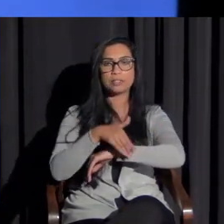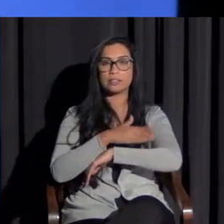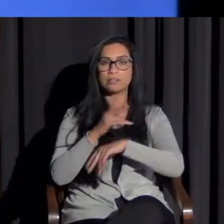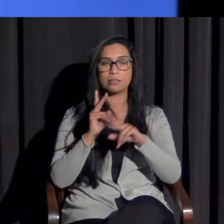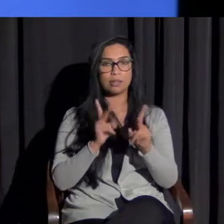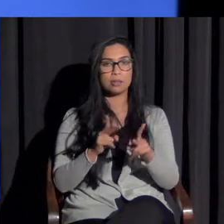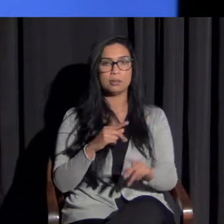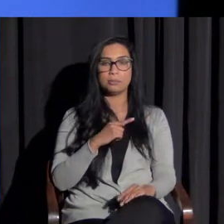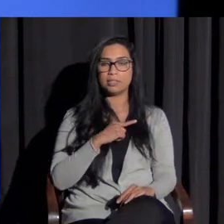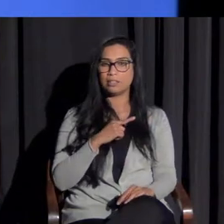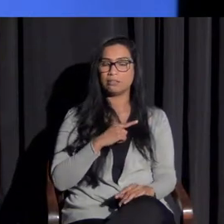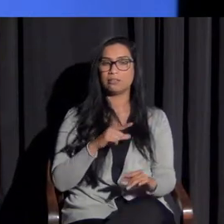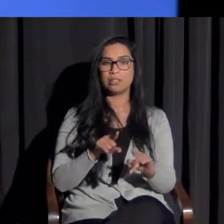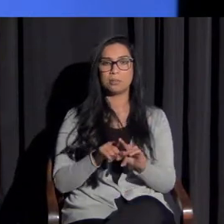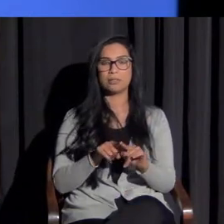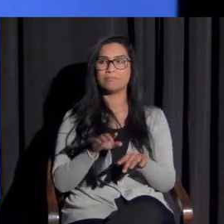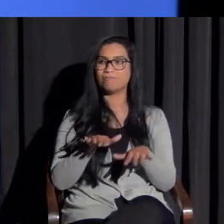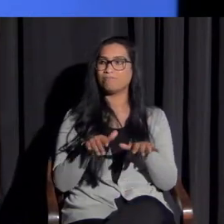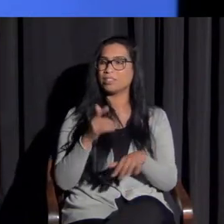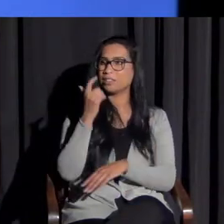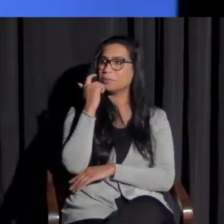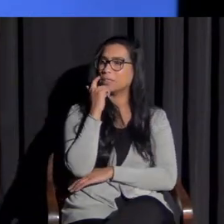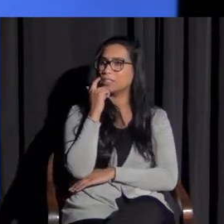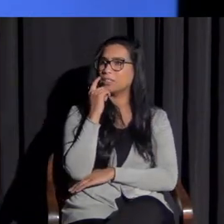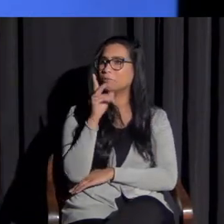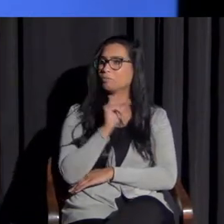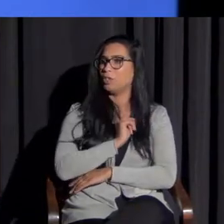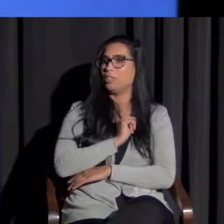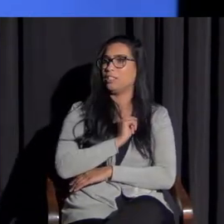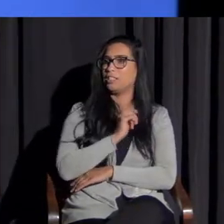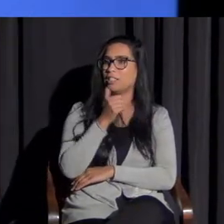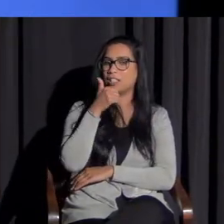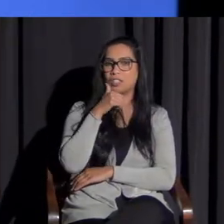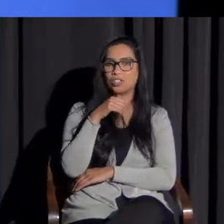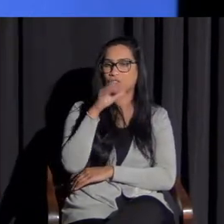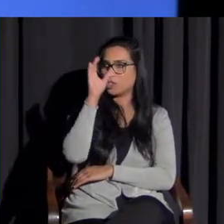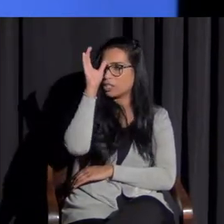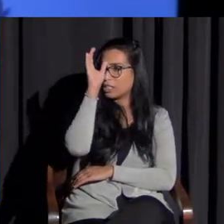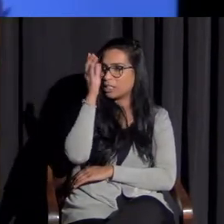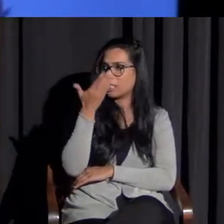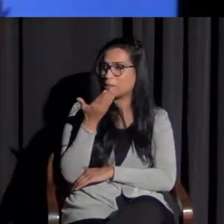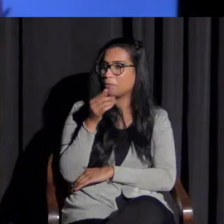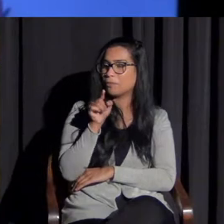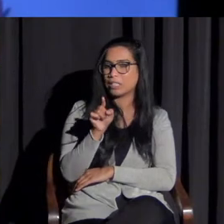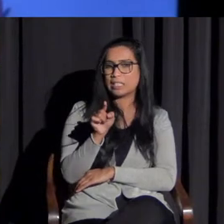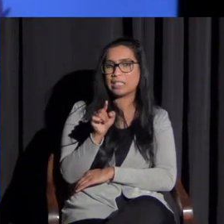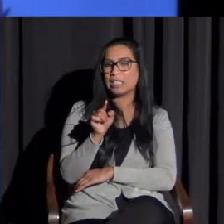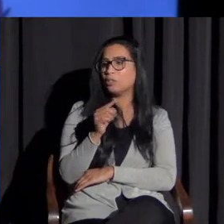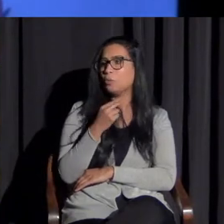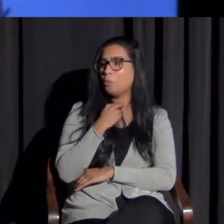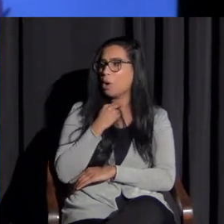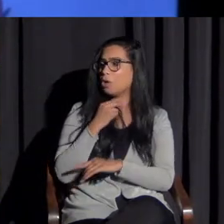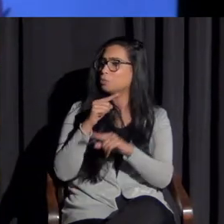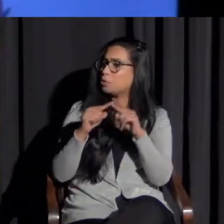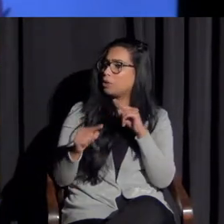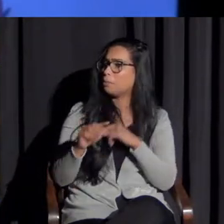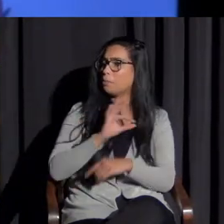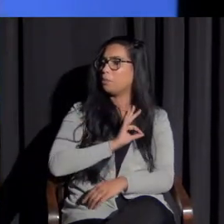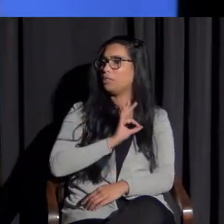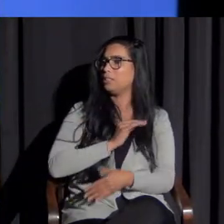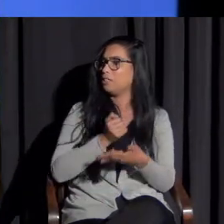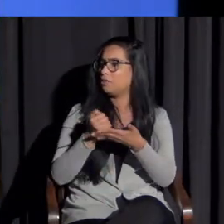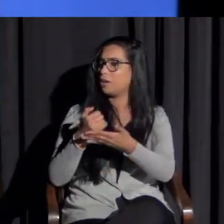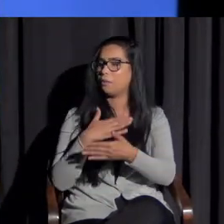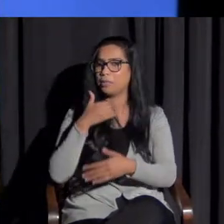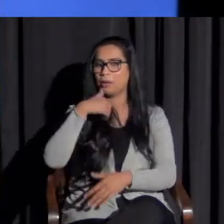muitas vezes me abraçar e falar assim: tia, você não vai deixar que a polícia leve a minha mãe e meu pai, não, né? E aí eu